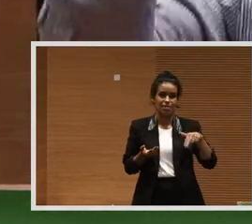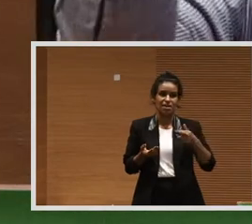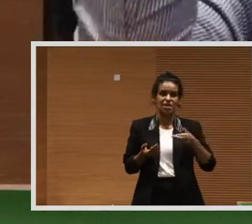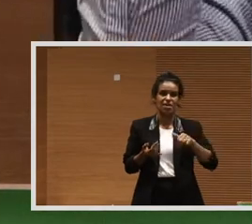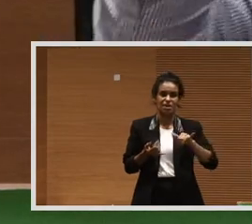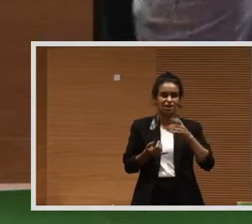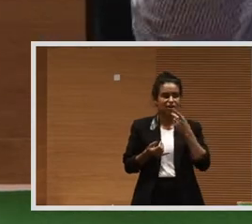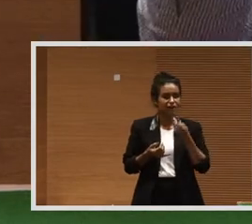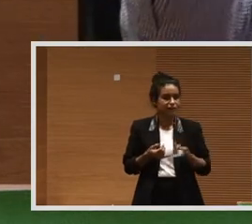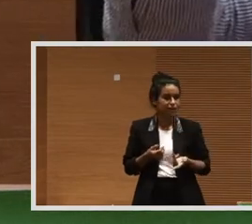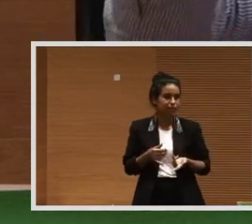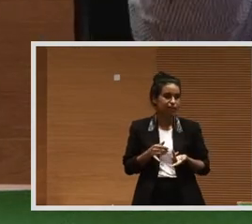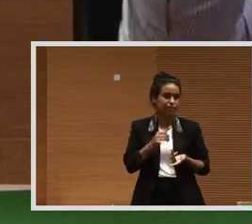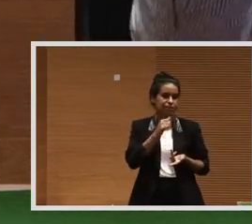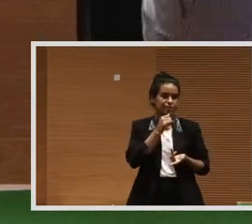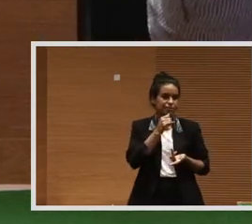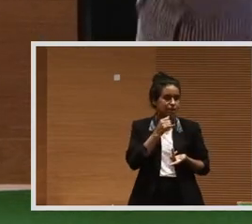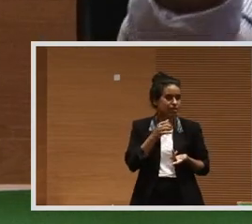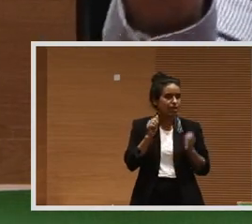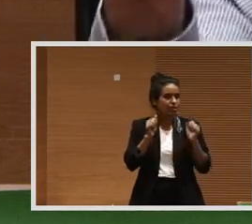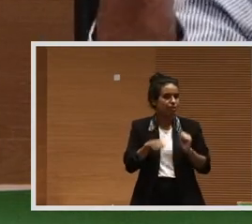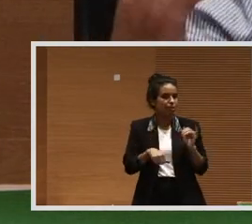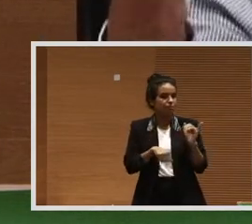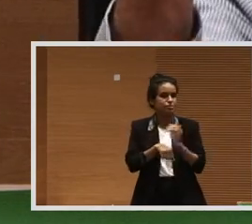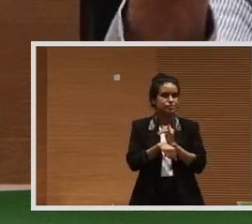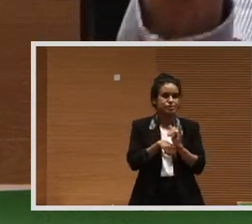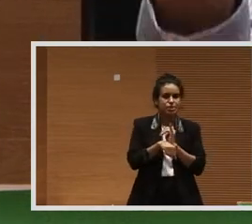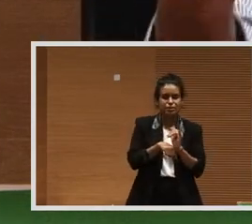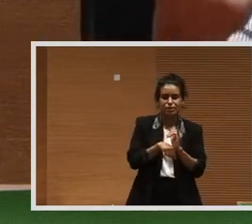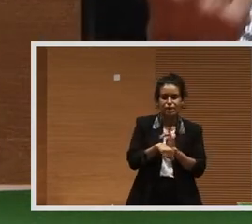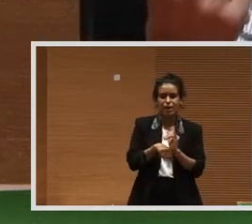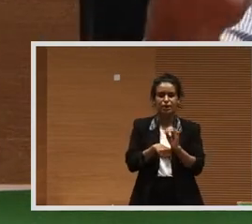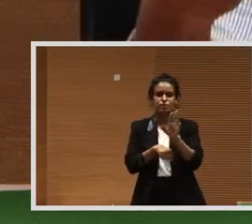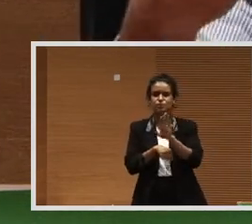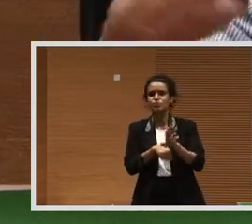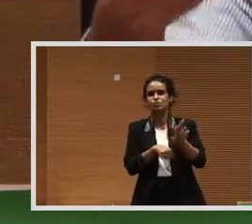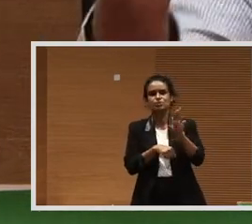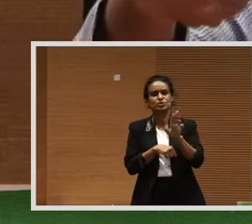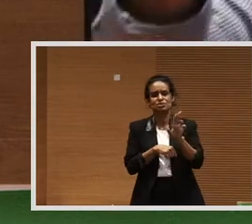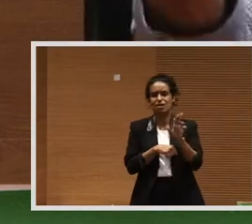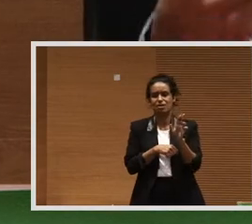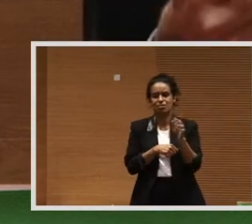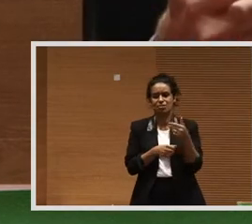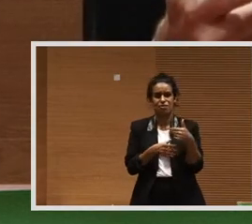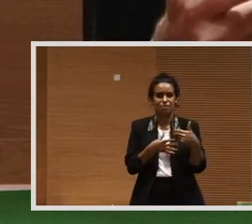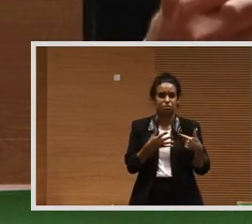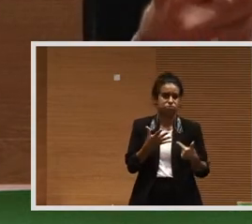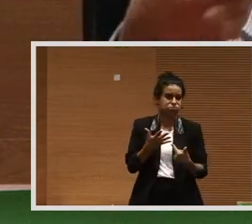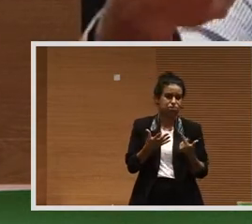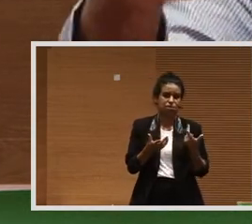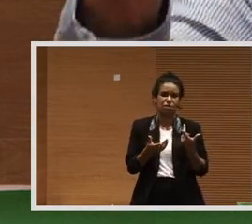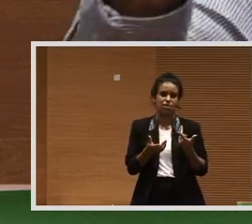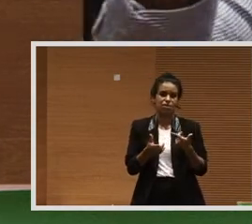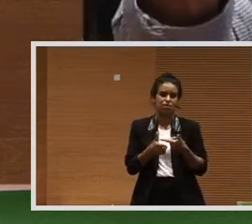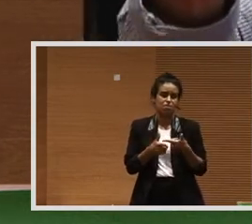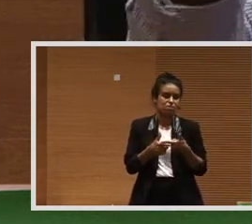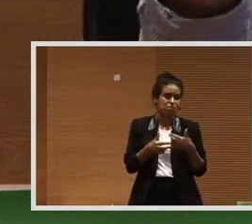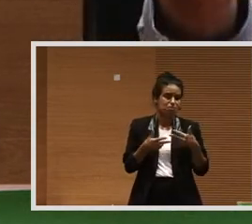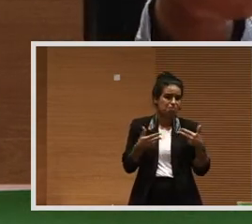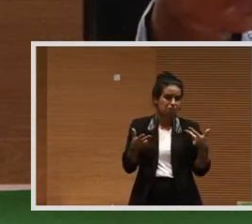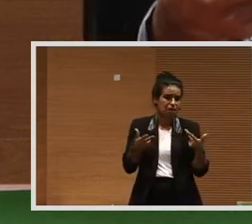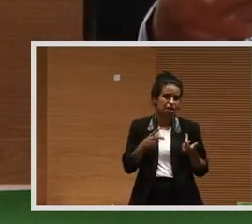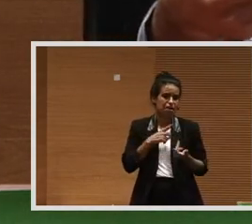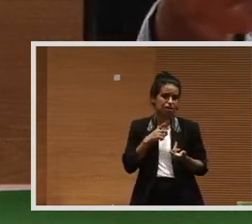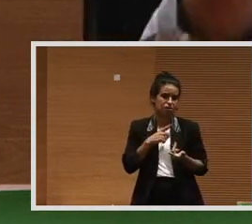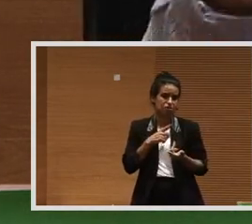ferramenta. Você pode ter ferramentas da cognitiva como ferramentas de trabalho que, no encontro, sim, podem